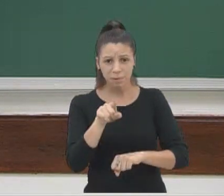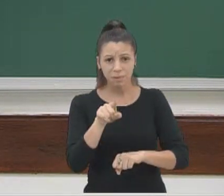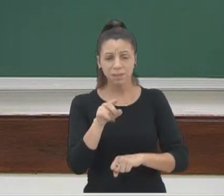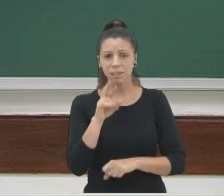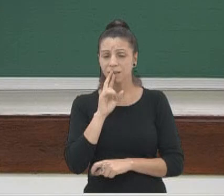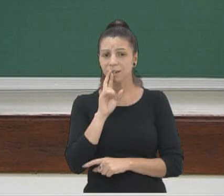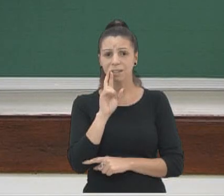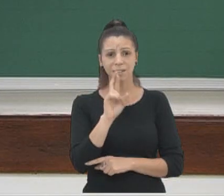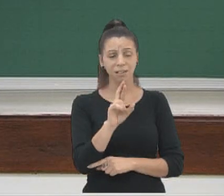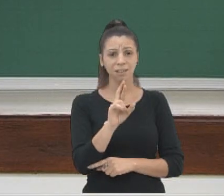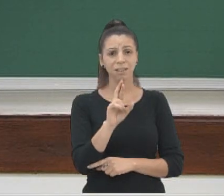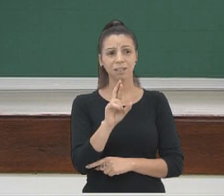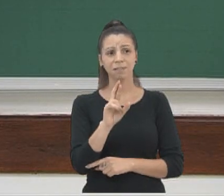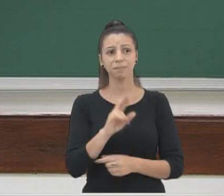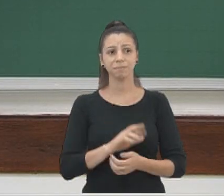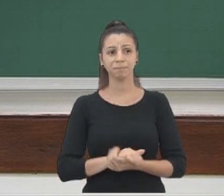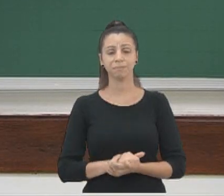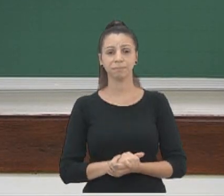você